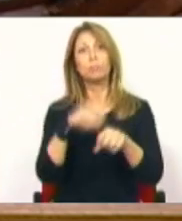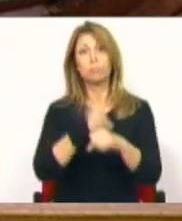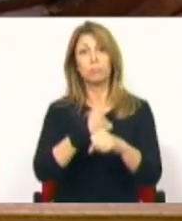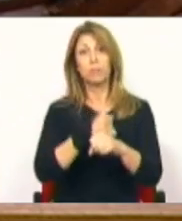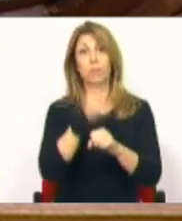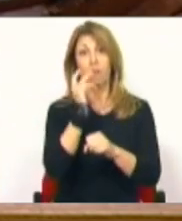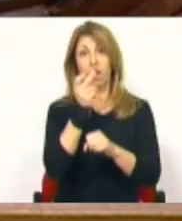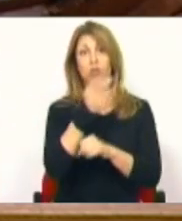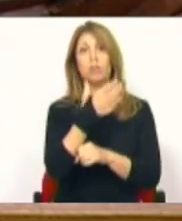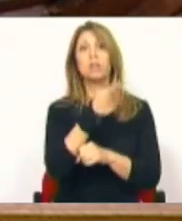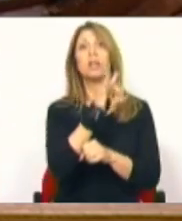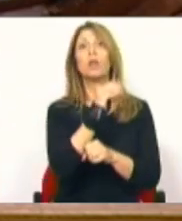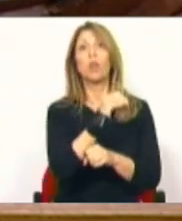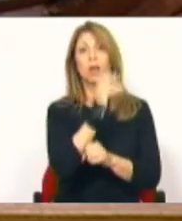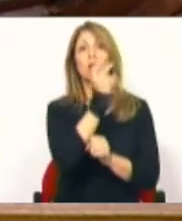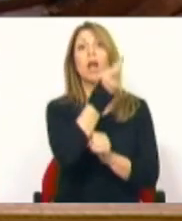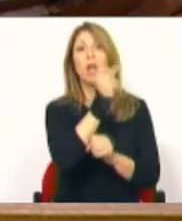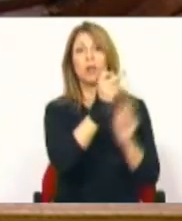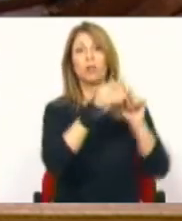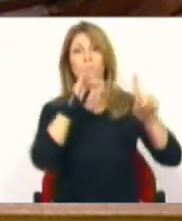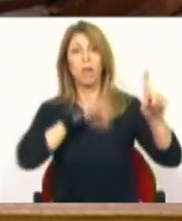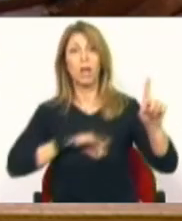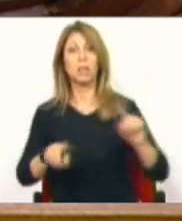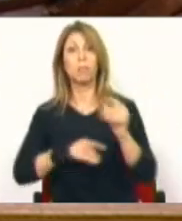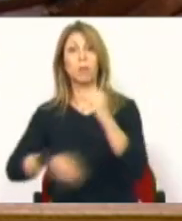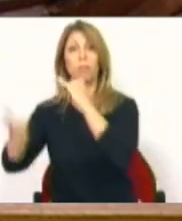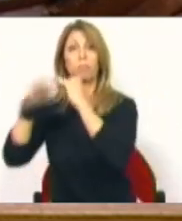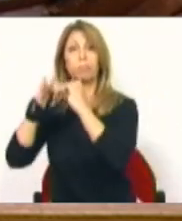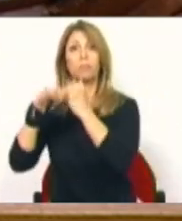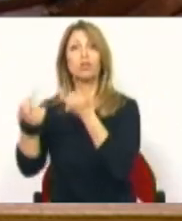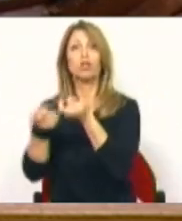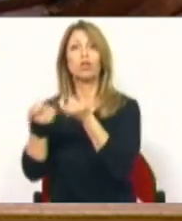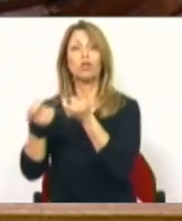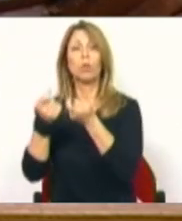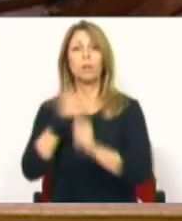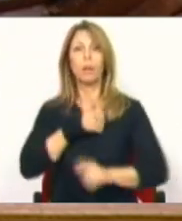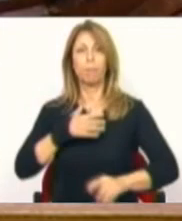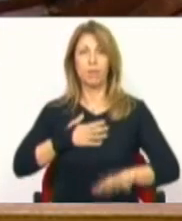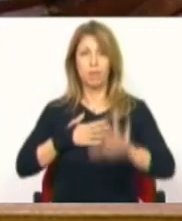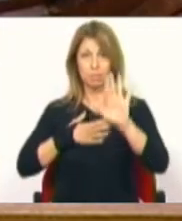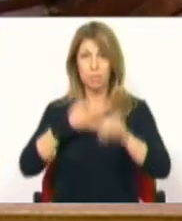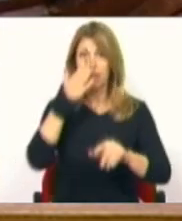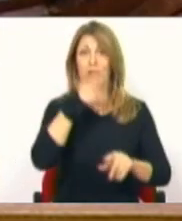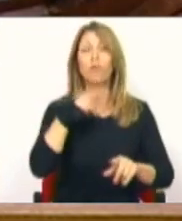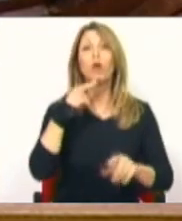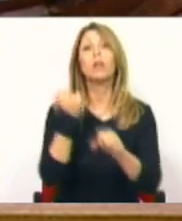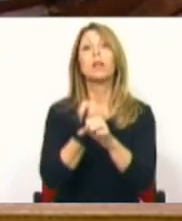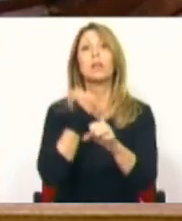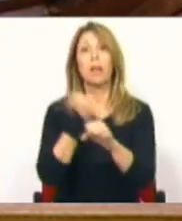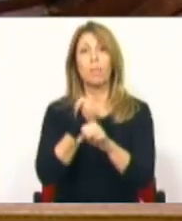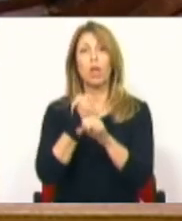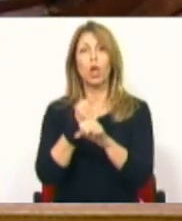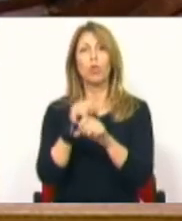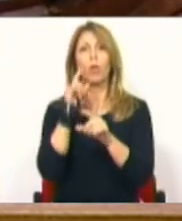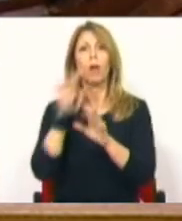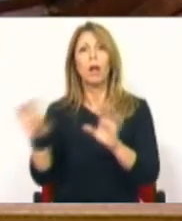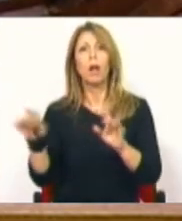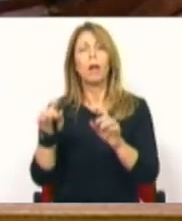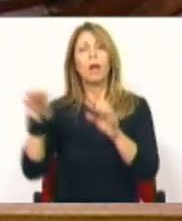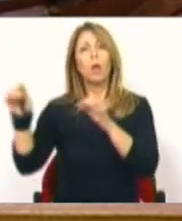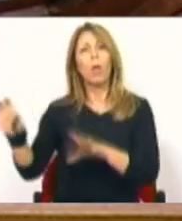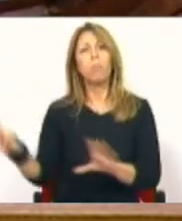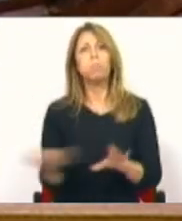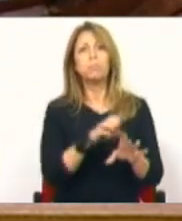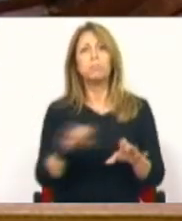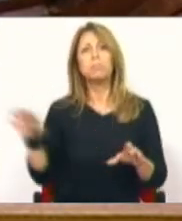ganhar o que ganha o gestor da empresa. Mas se estivermos a falar de uma trabalhadora da Caixa do Pingo Doce que receba o salário mínimo,